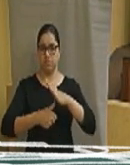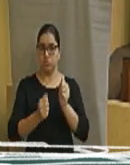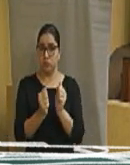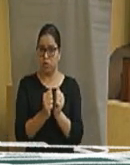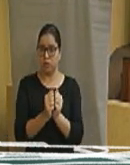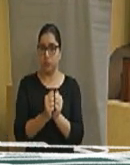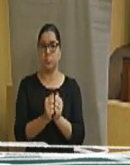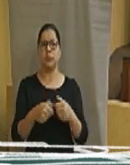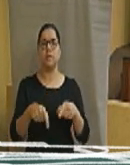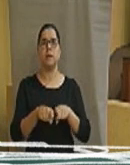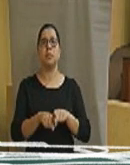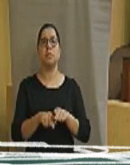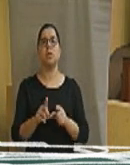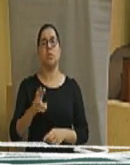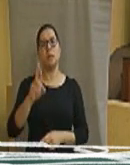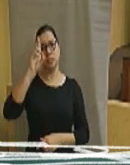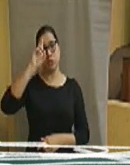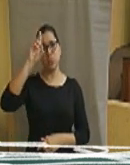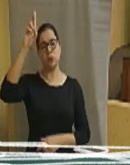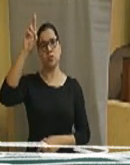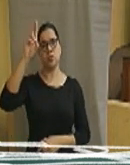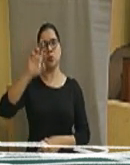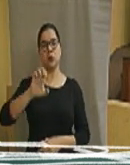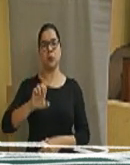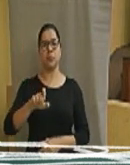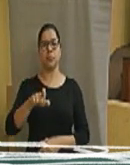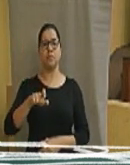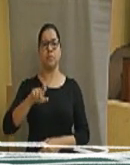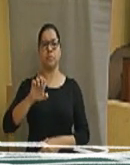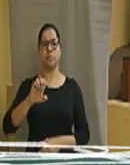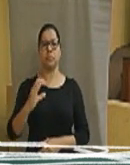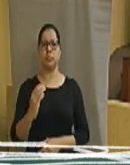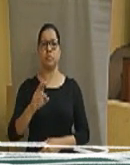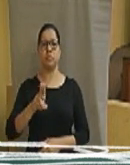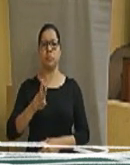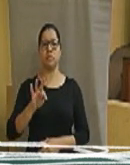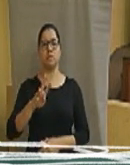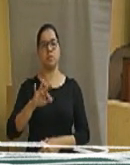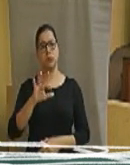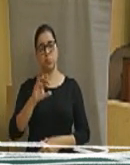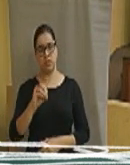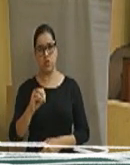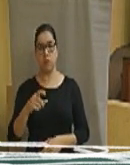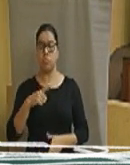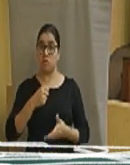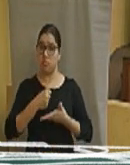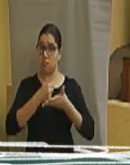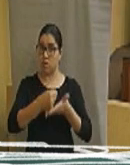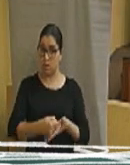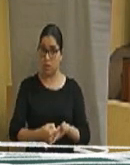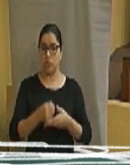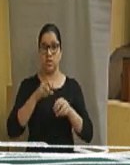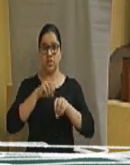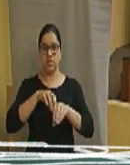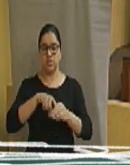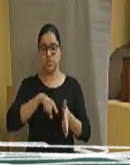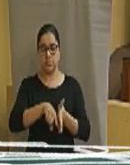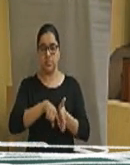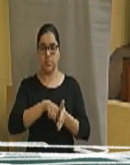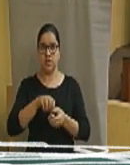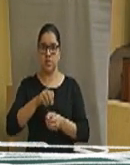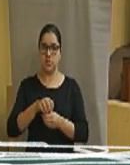diretor executivo da FUNAE, da Fundação de Apoio ao Ensino, Pesquisa e Extensão da UFPB.